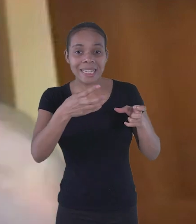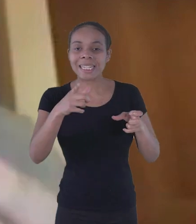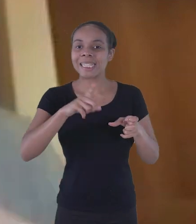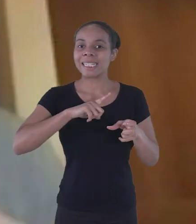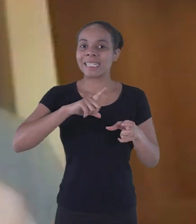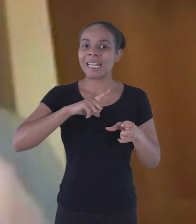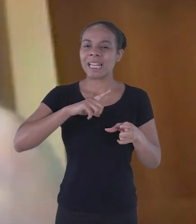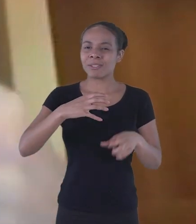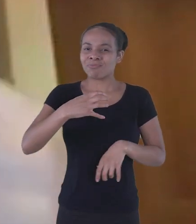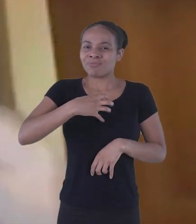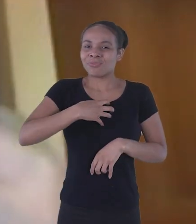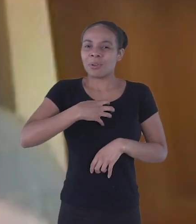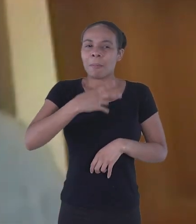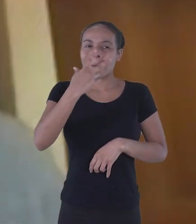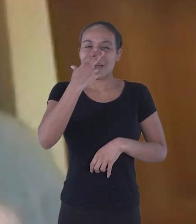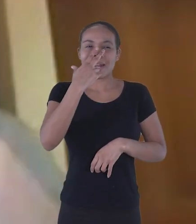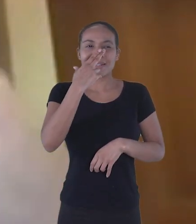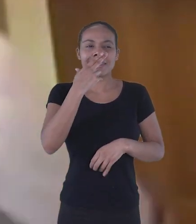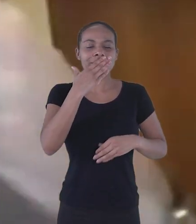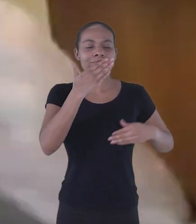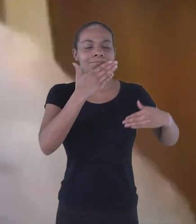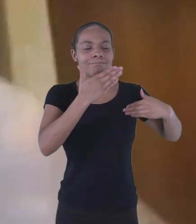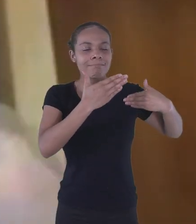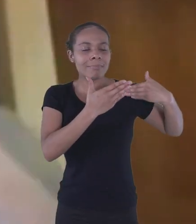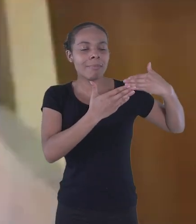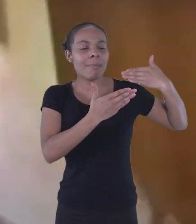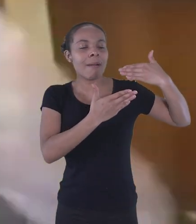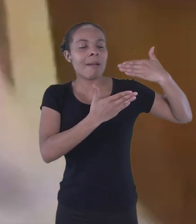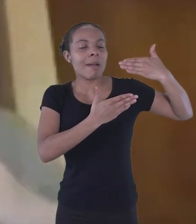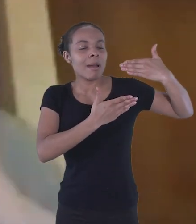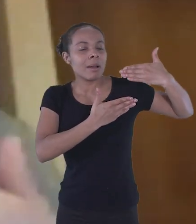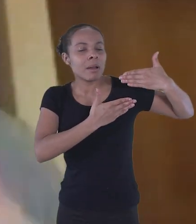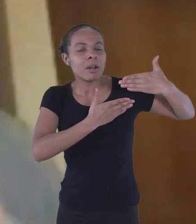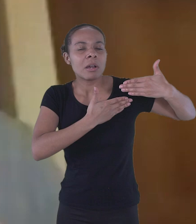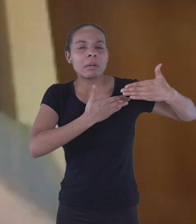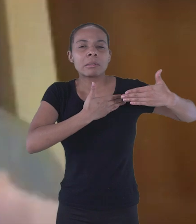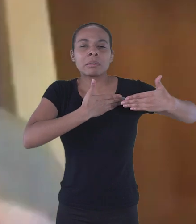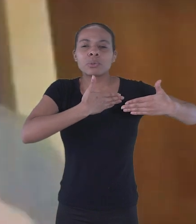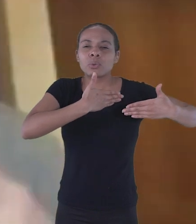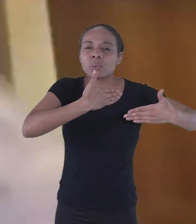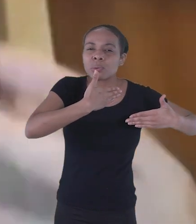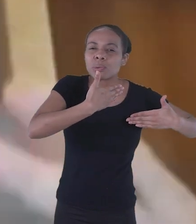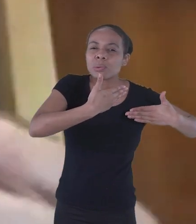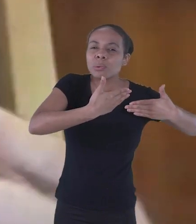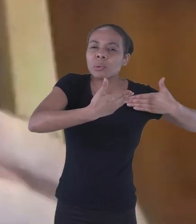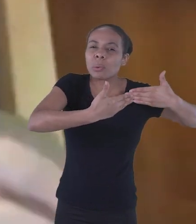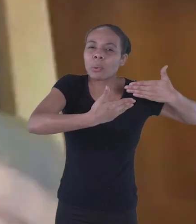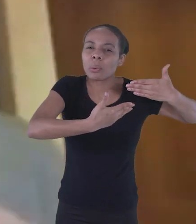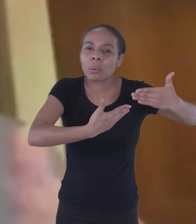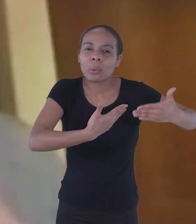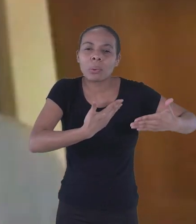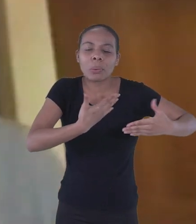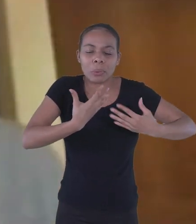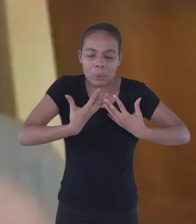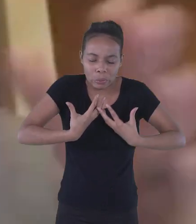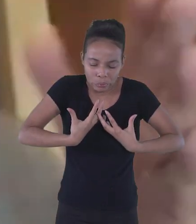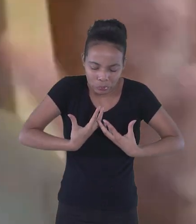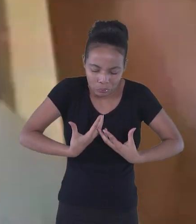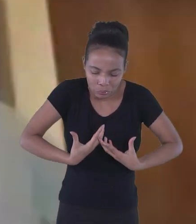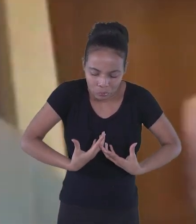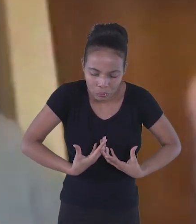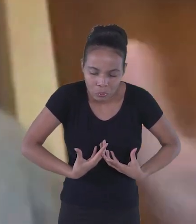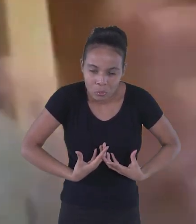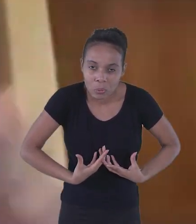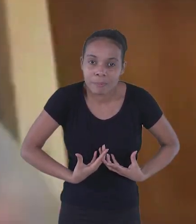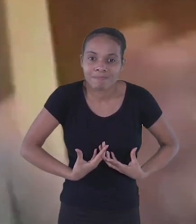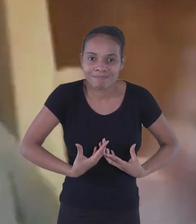vai começando, e vai crescendo. O livro não chega a ser bipolar. A